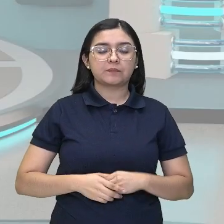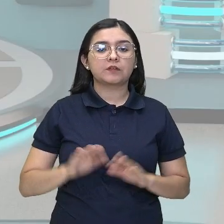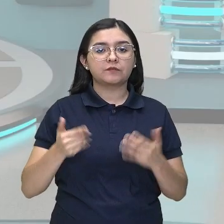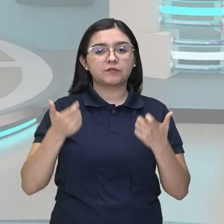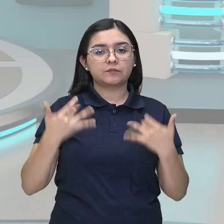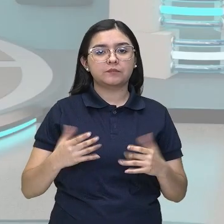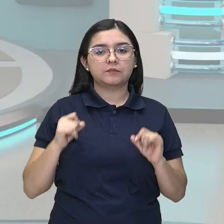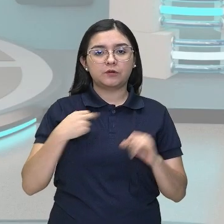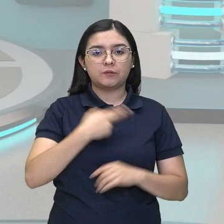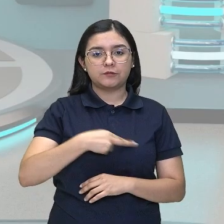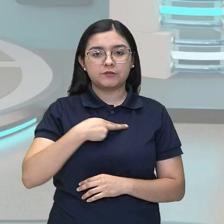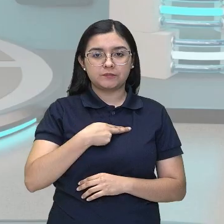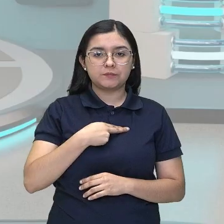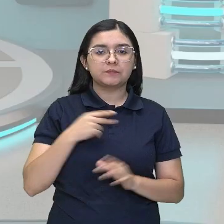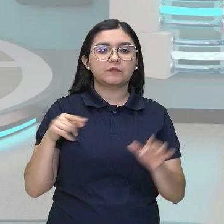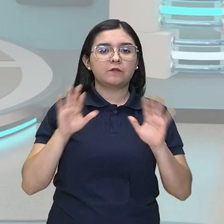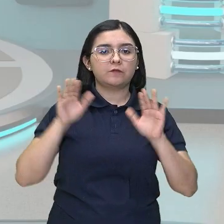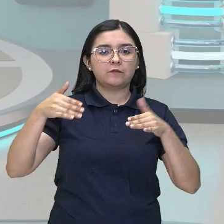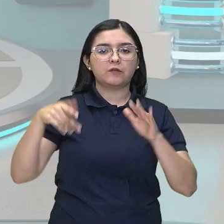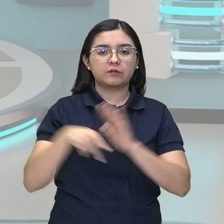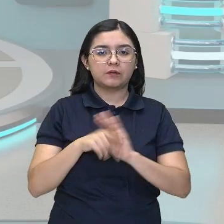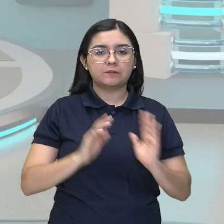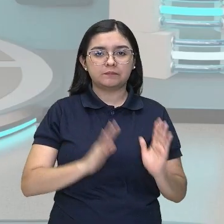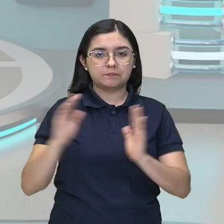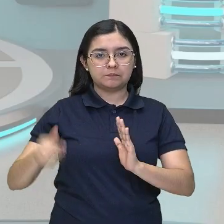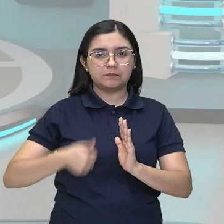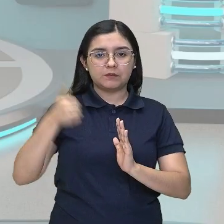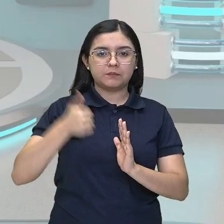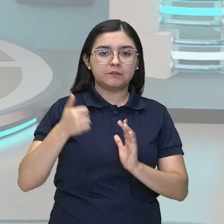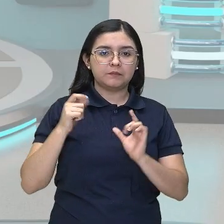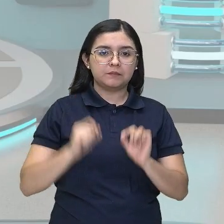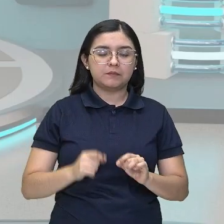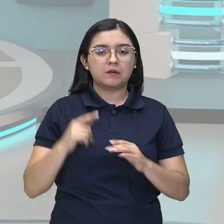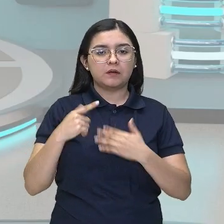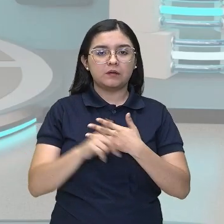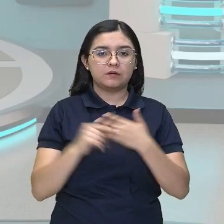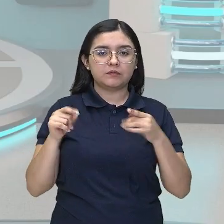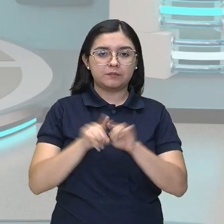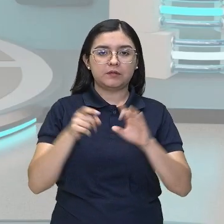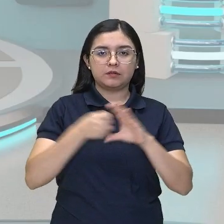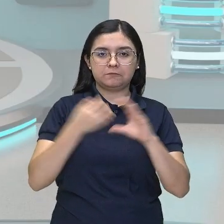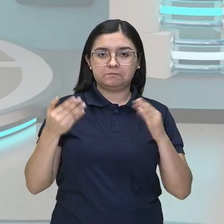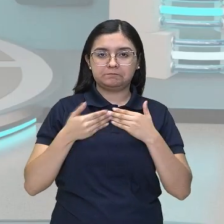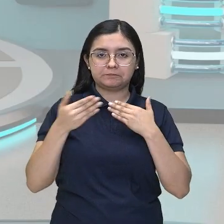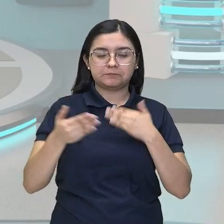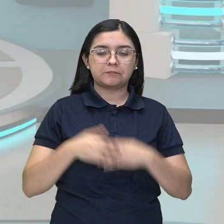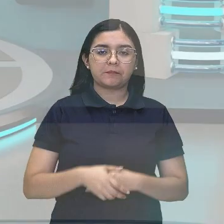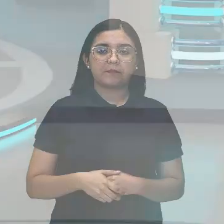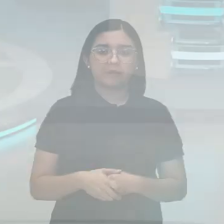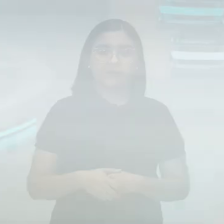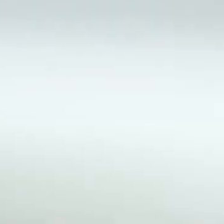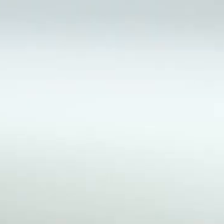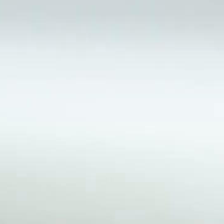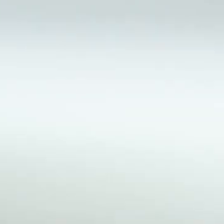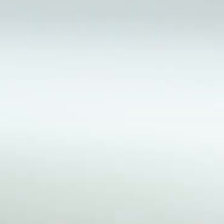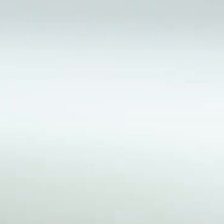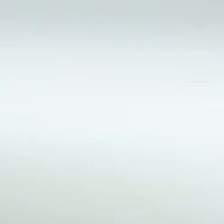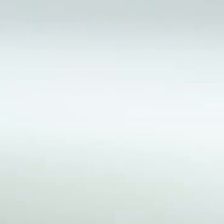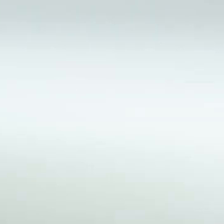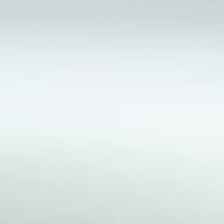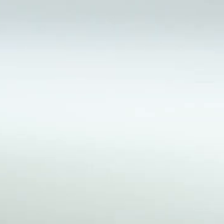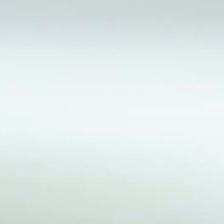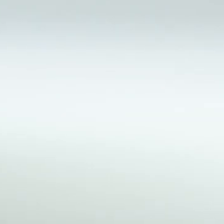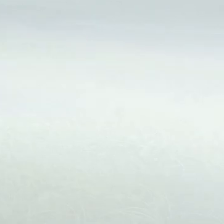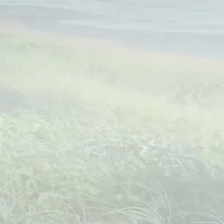pouquinho sobre o romantismo com foco nessa primeira geração, entendendo seus autores e características. Vamos à nossa aula.